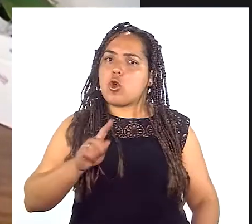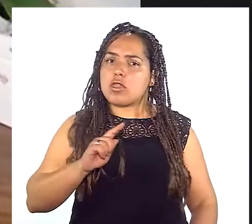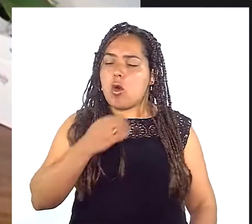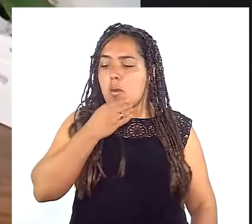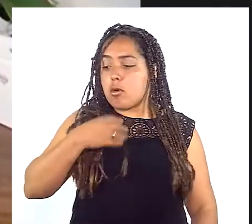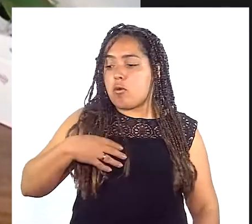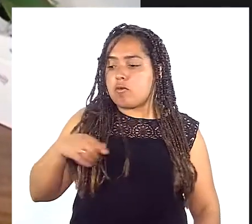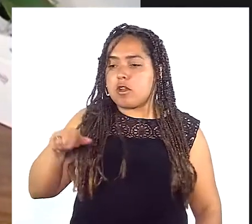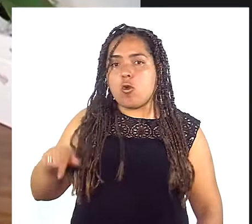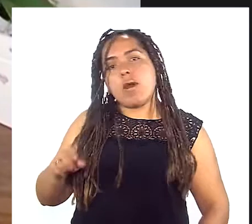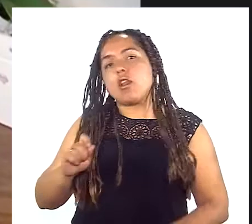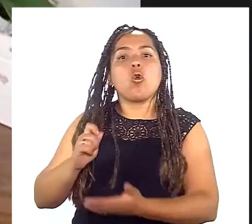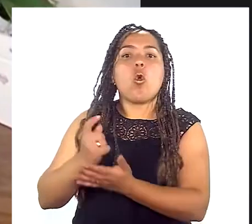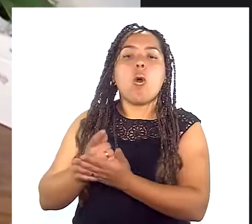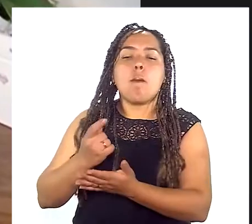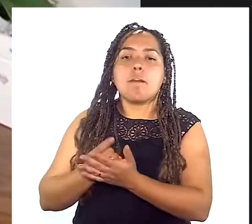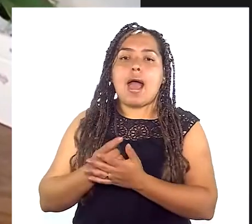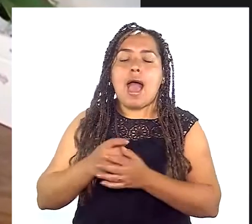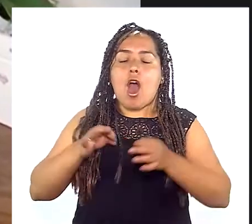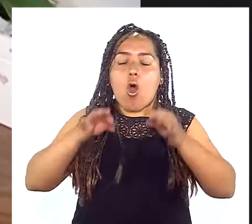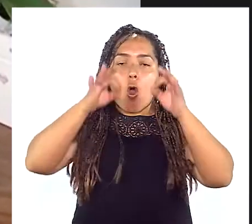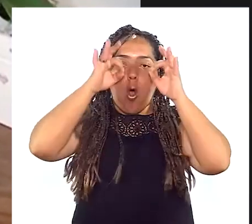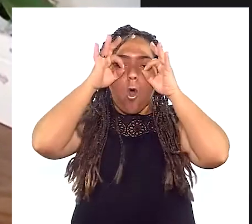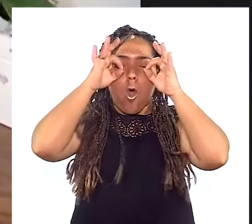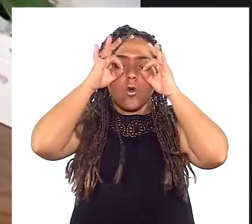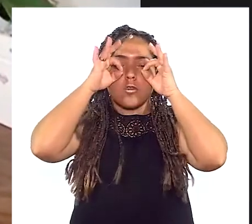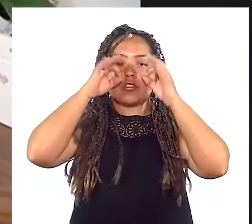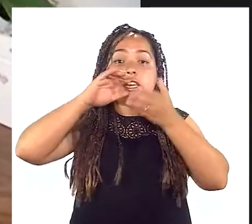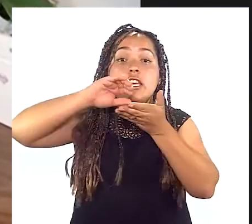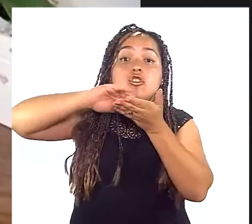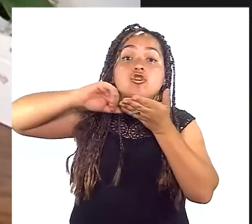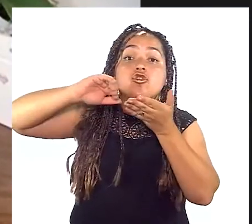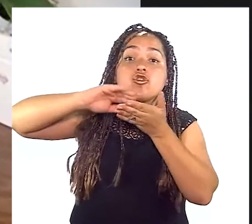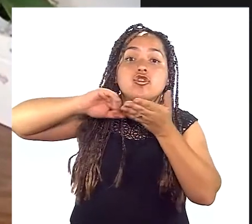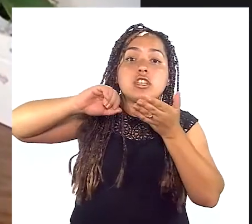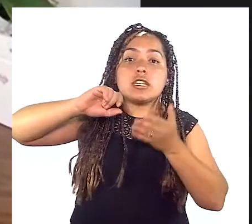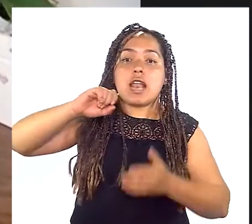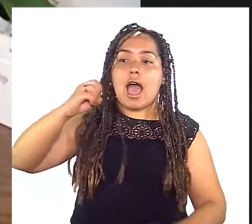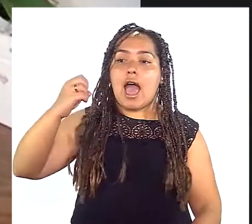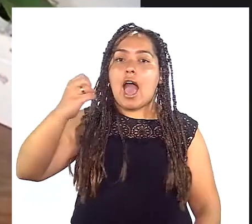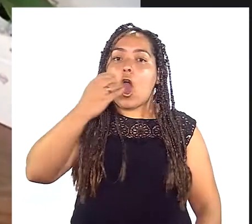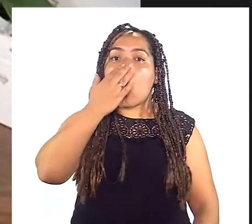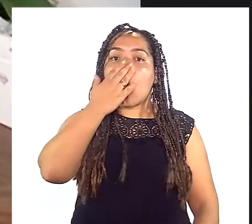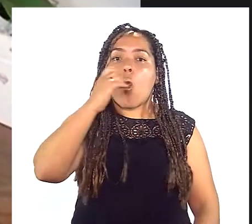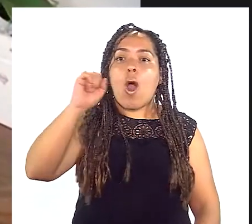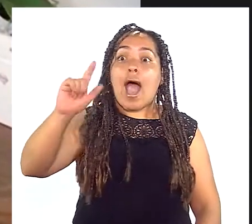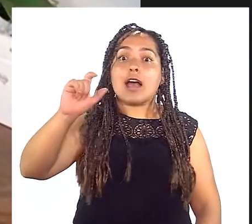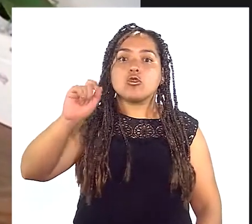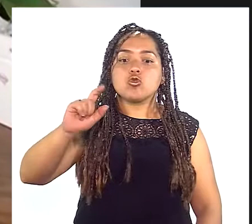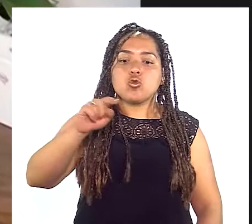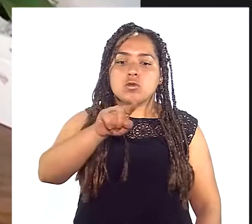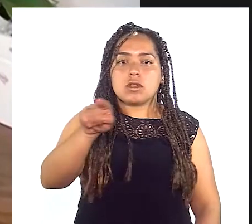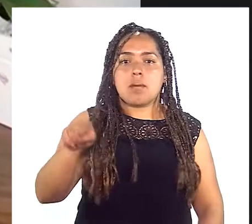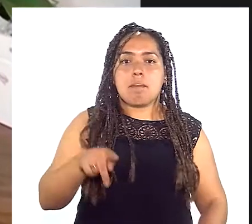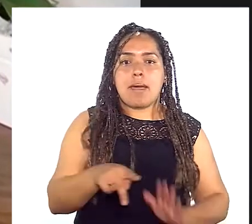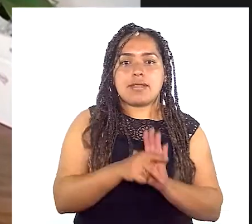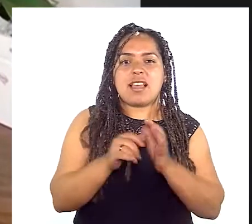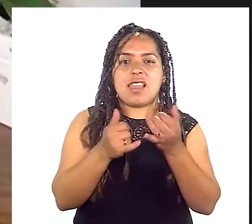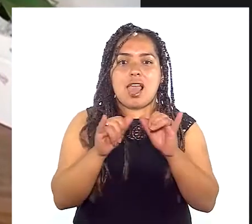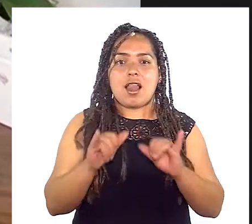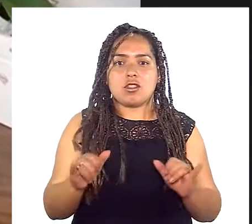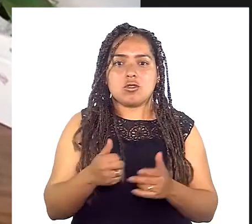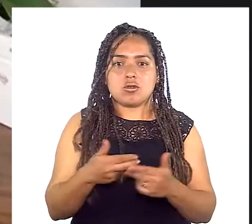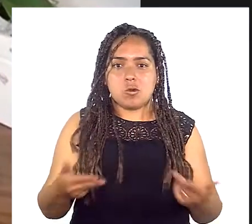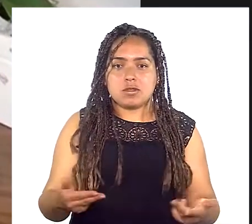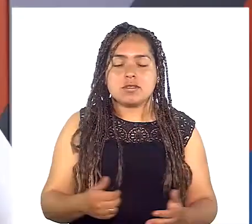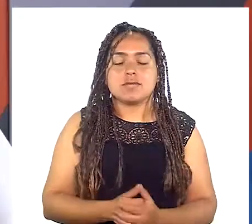necessário para o seu filho, né? É muito importante as consultas com oftalmologistas de rotina. Isso também é muito importante a gente salientar, que